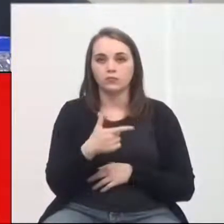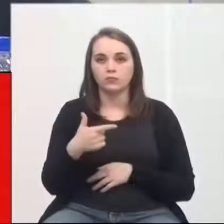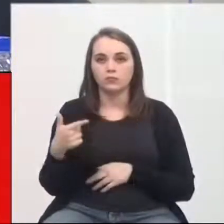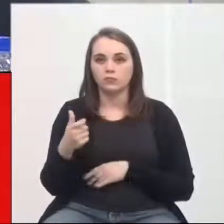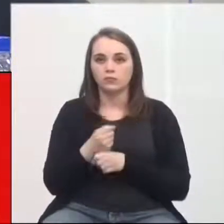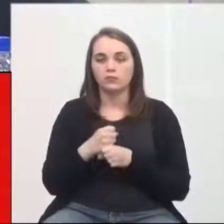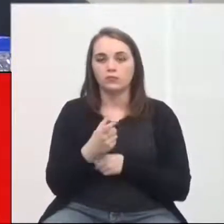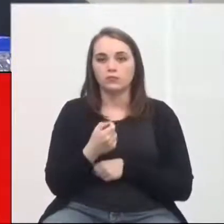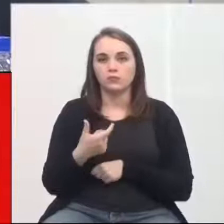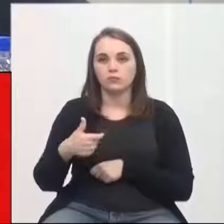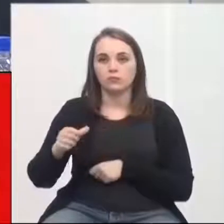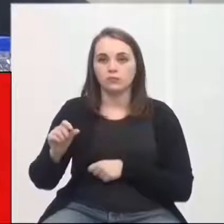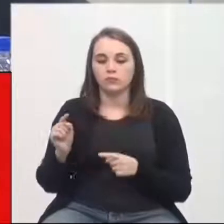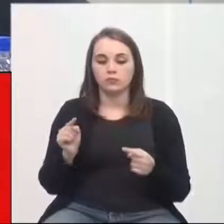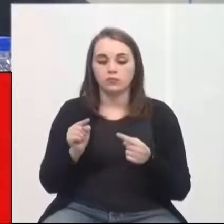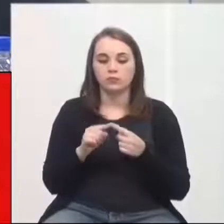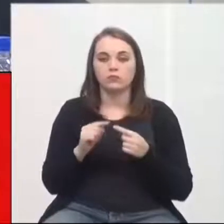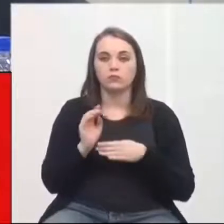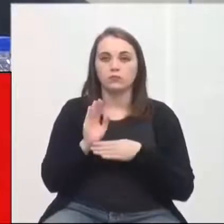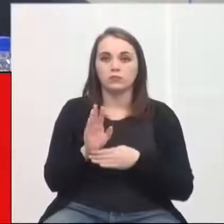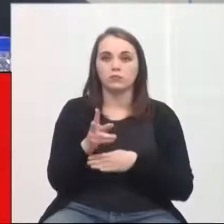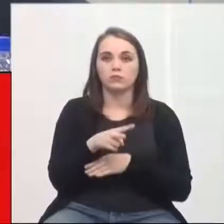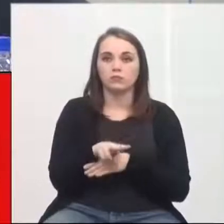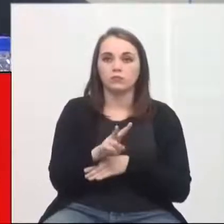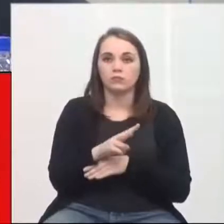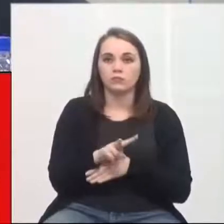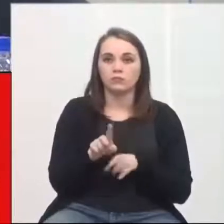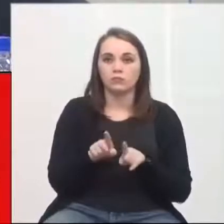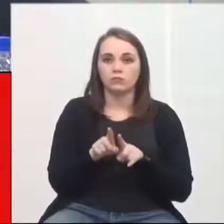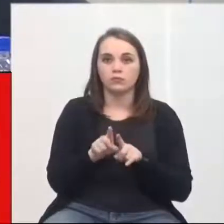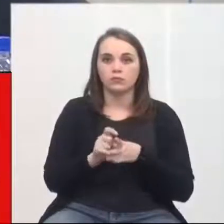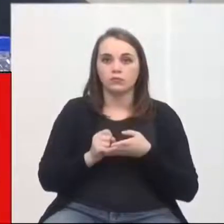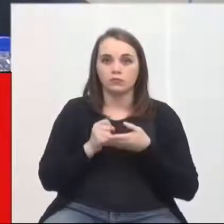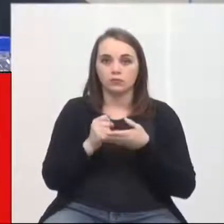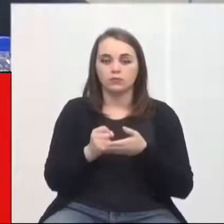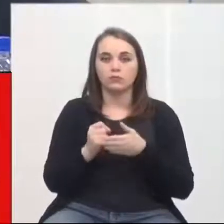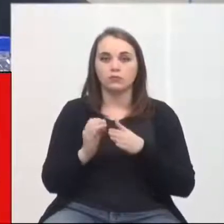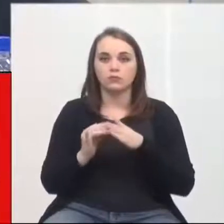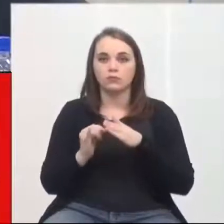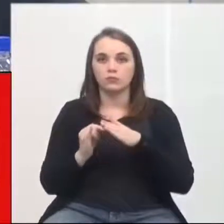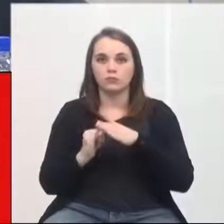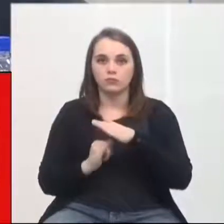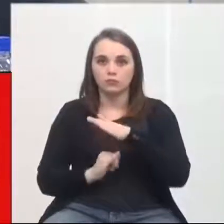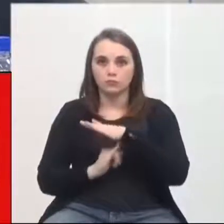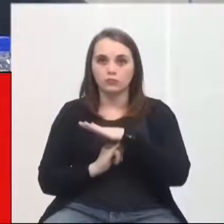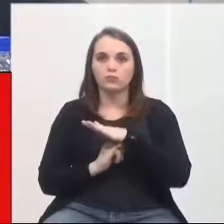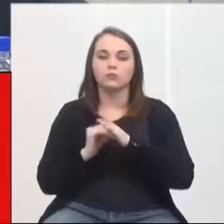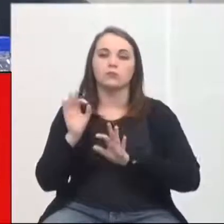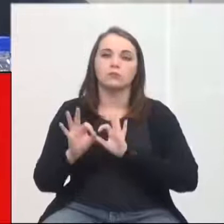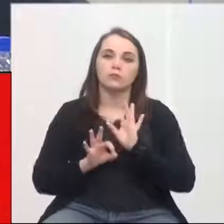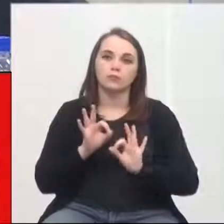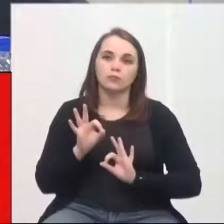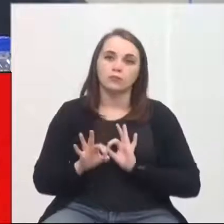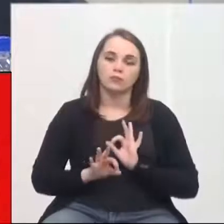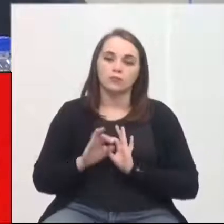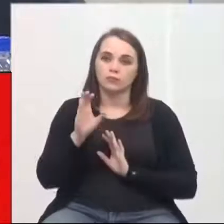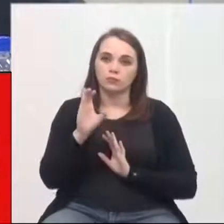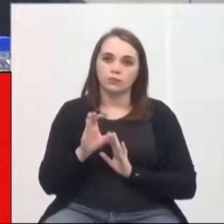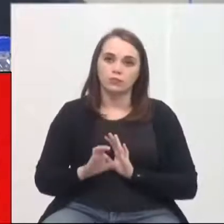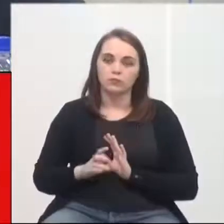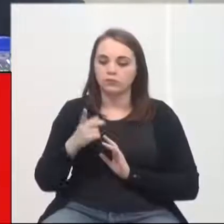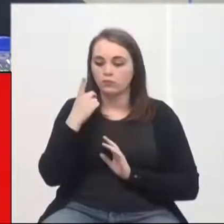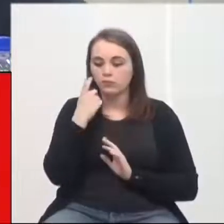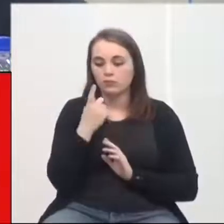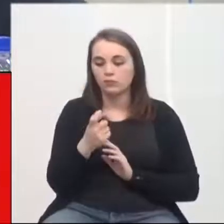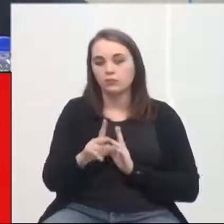022/2019, com a finalidade de contribuir na fiscalização e apoio a entidades como Organização da Sociedade Civil de